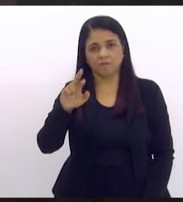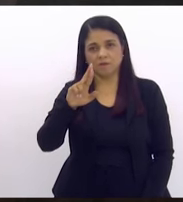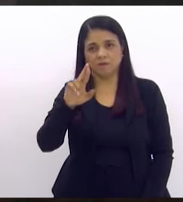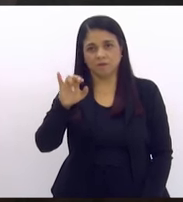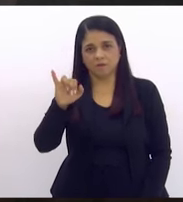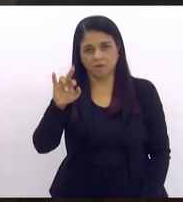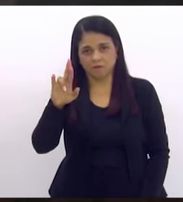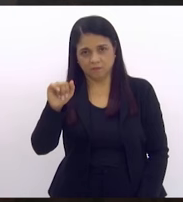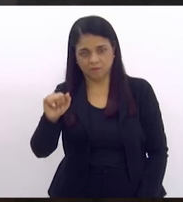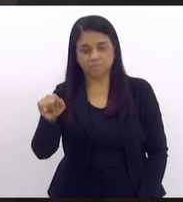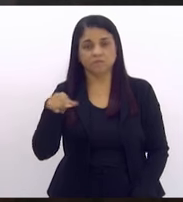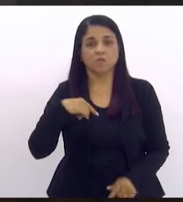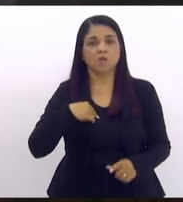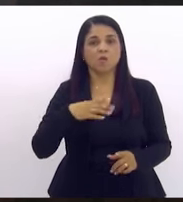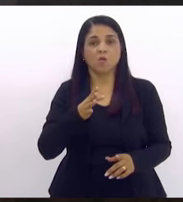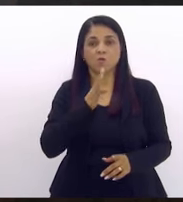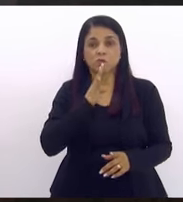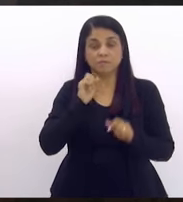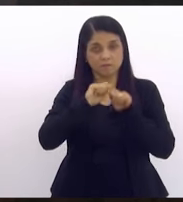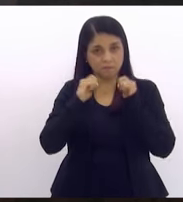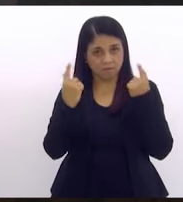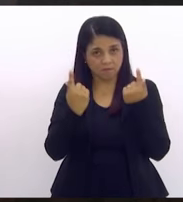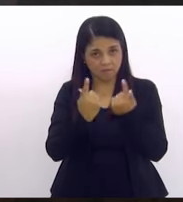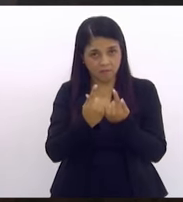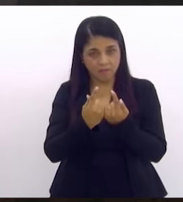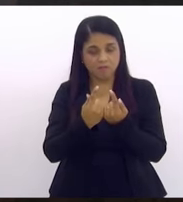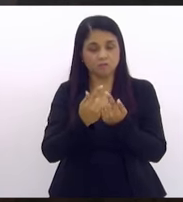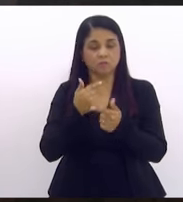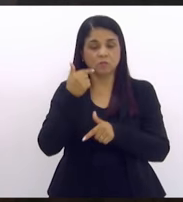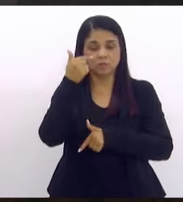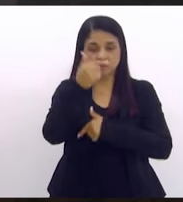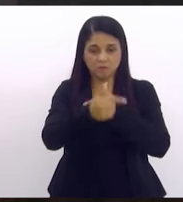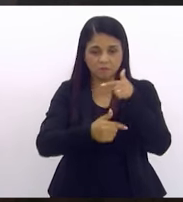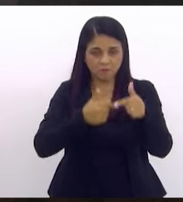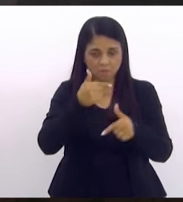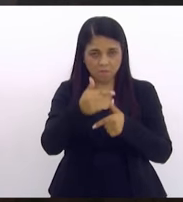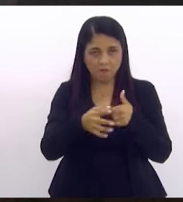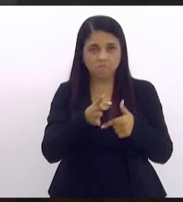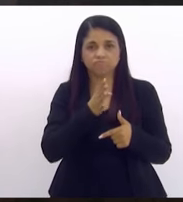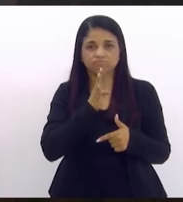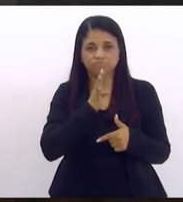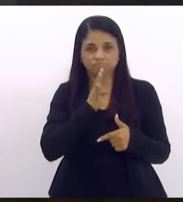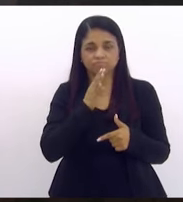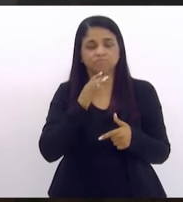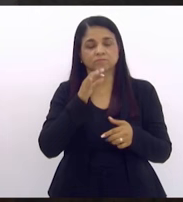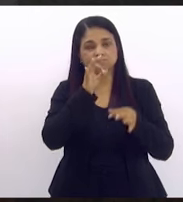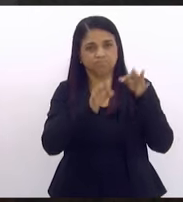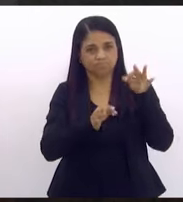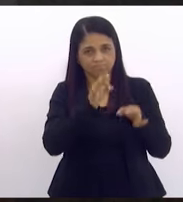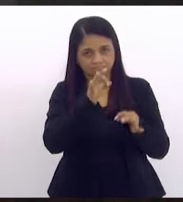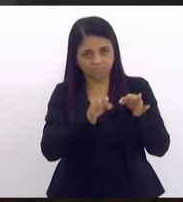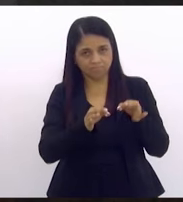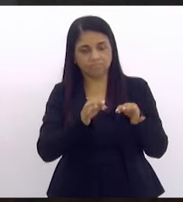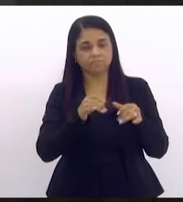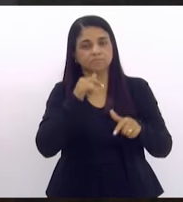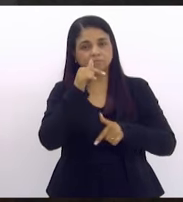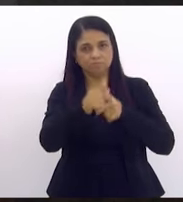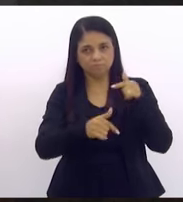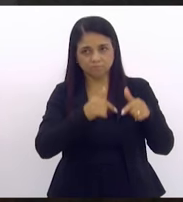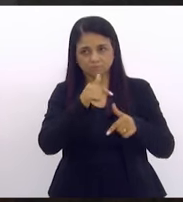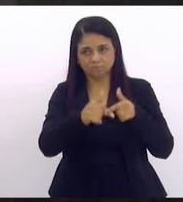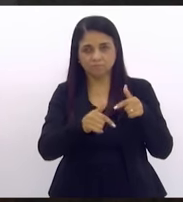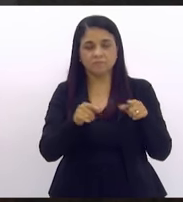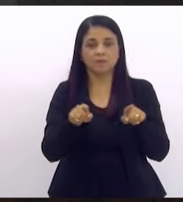Fluminense pelos relevantes serviços prestados no Exercício da magistratura trabalhista e a população do estado do Rio de